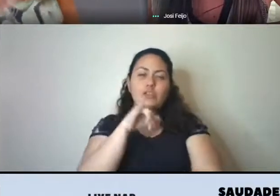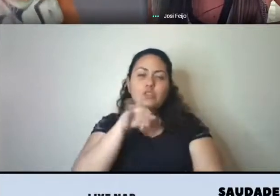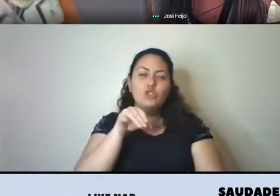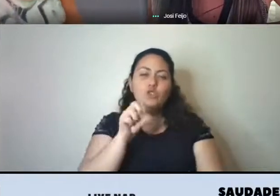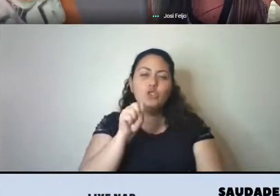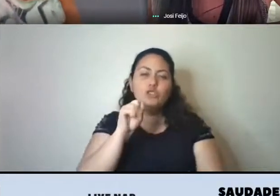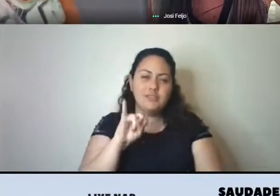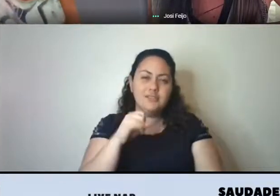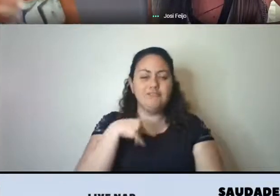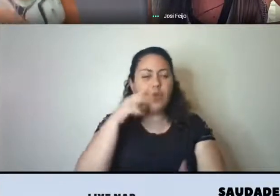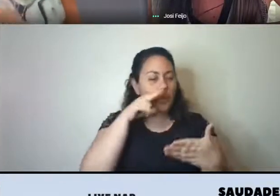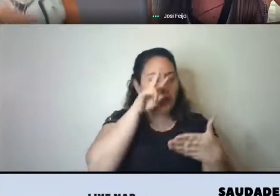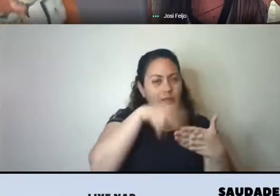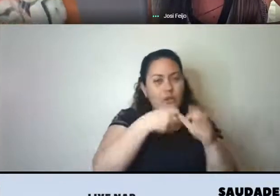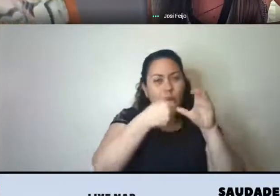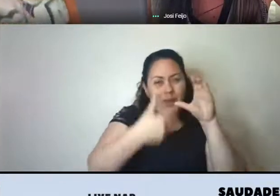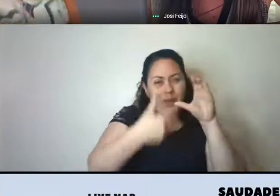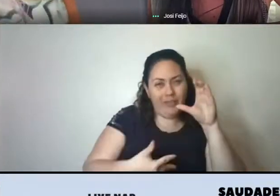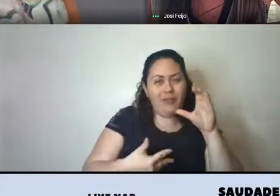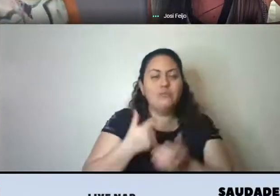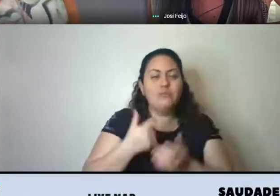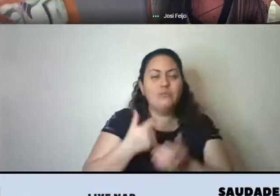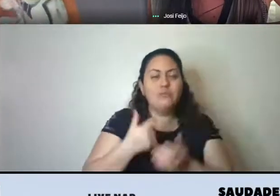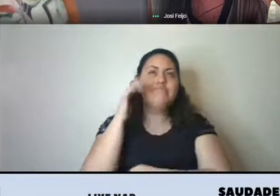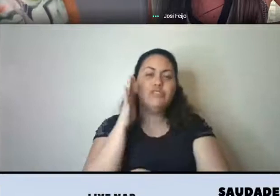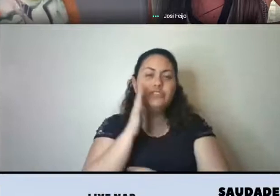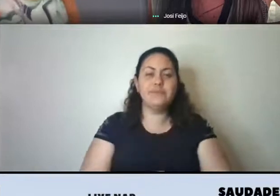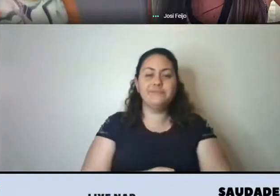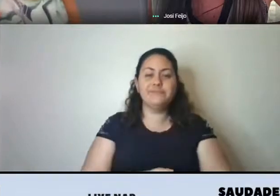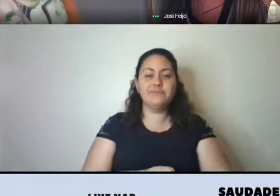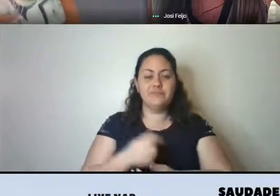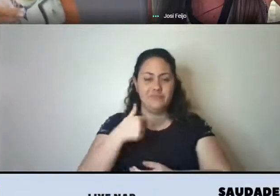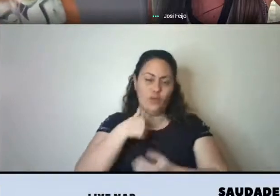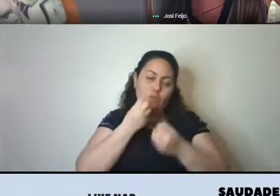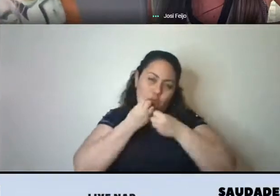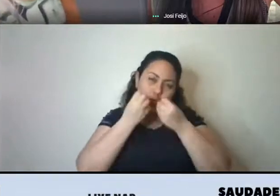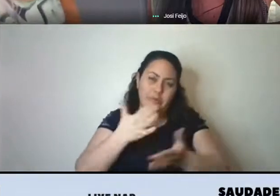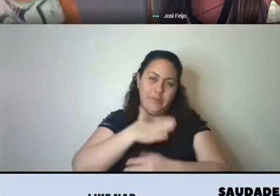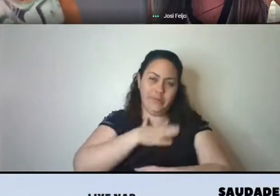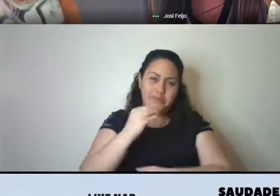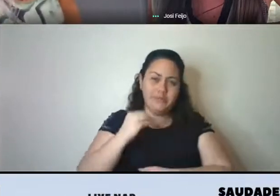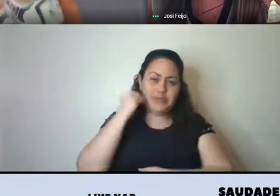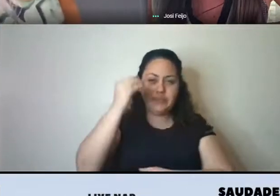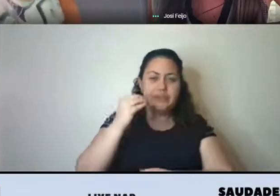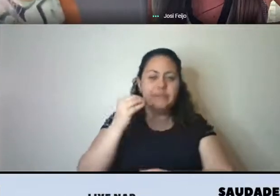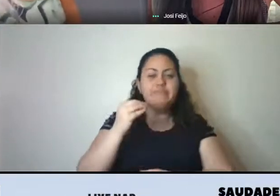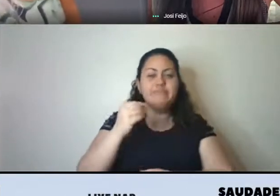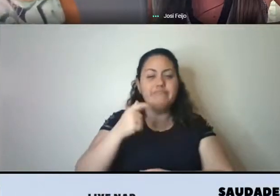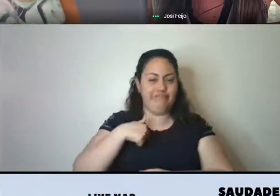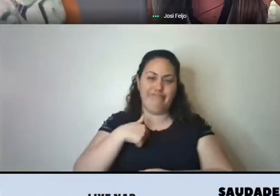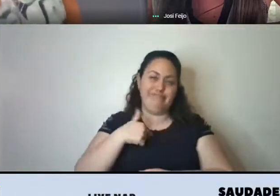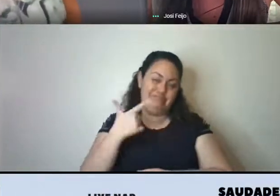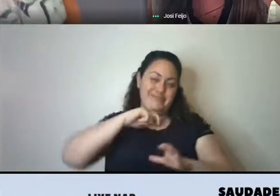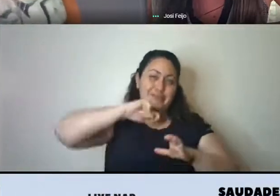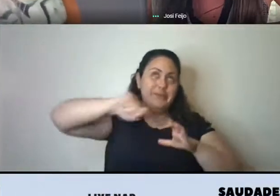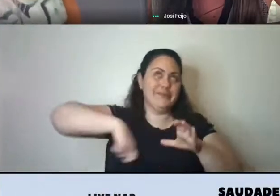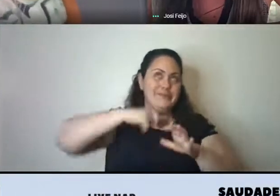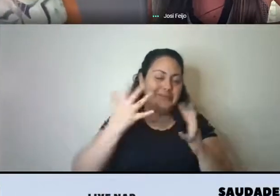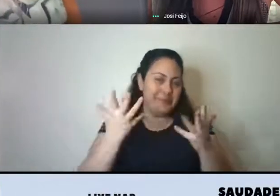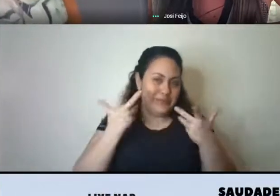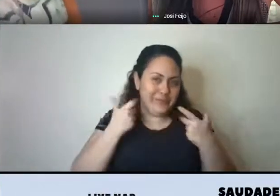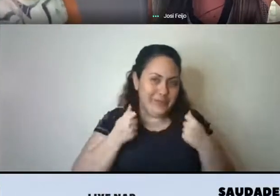li o comentário, fiquei pensando assim, eu não sou, vou dividir uma experiência com vocês, né, eu não sou uma grande cozinheira,